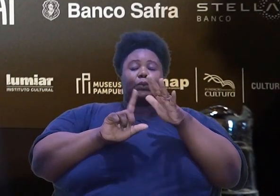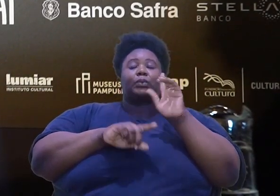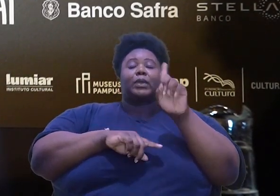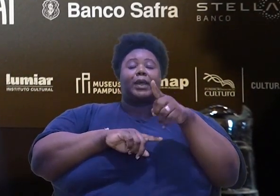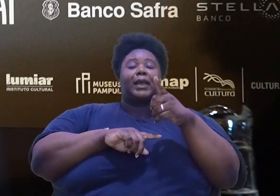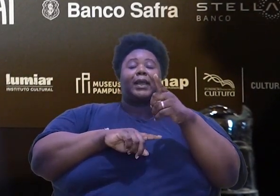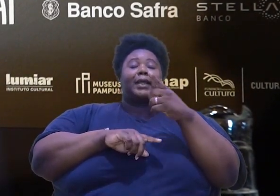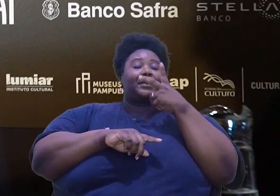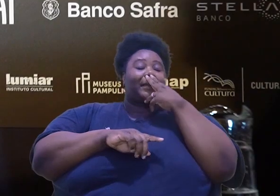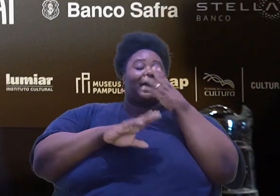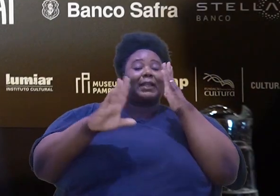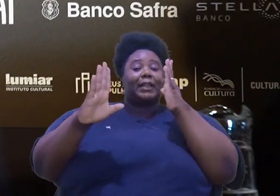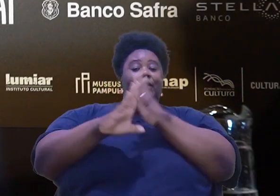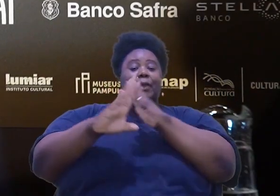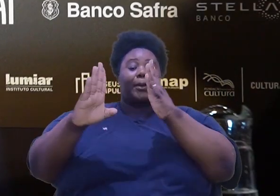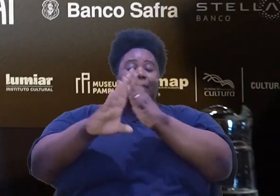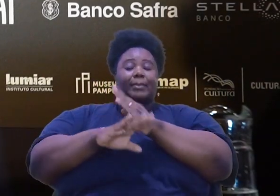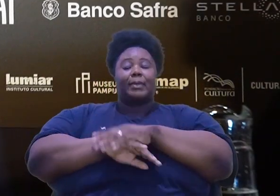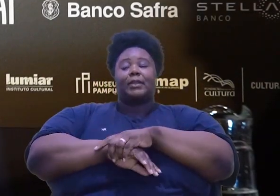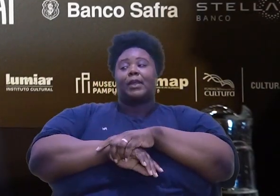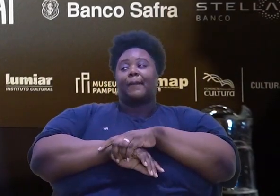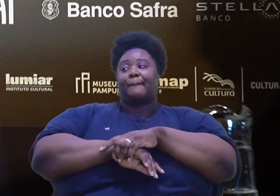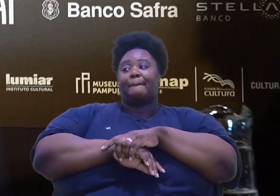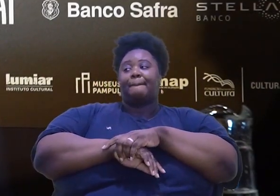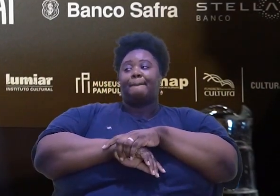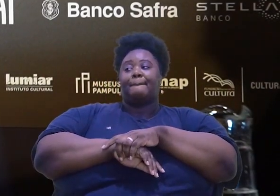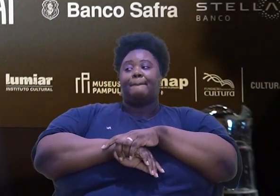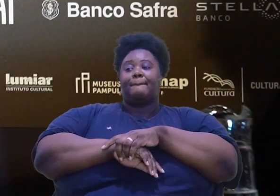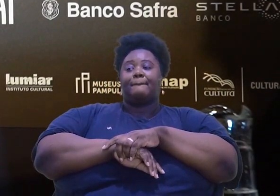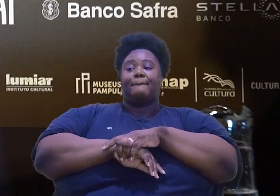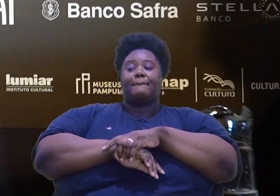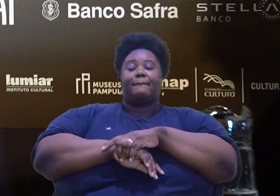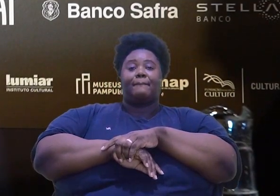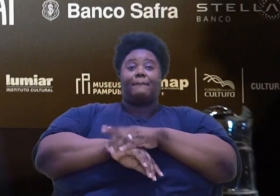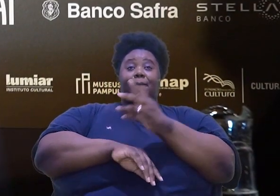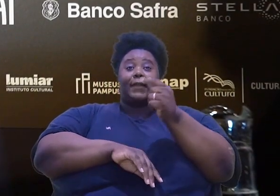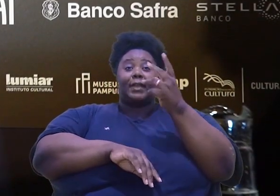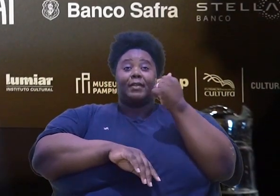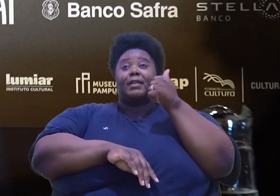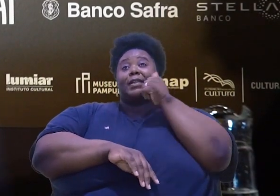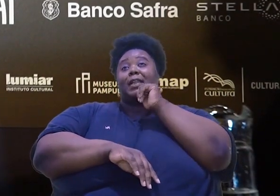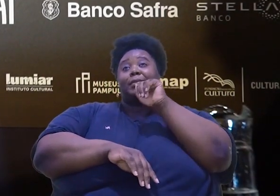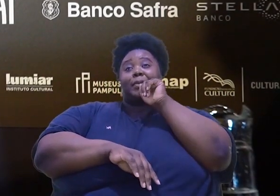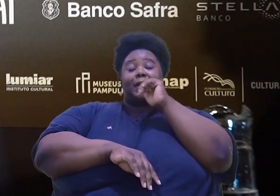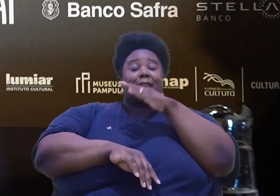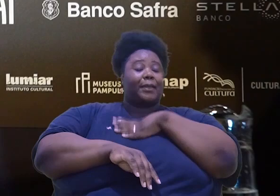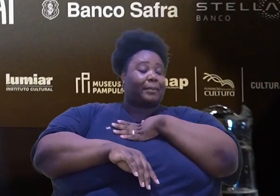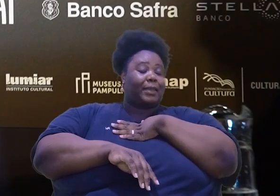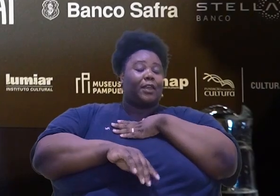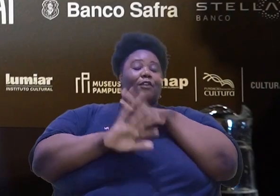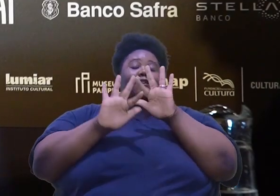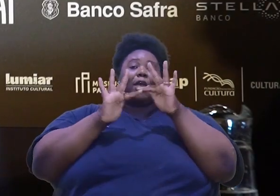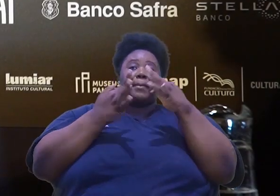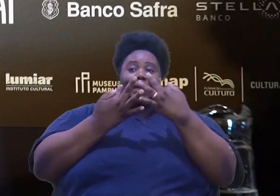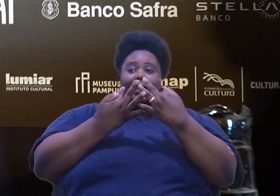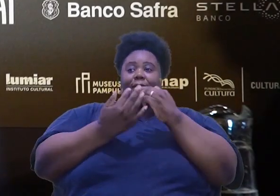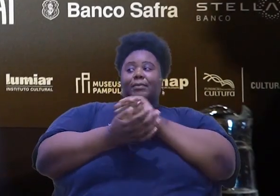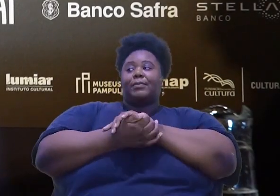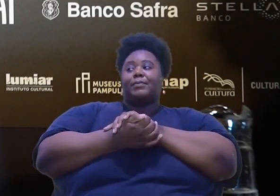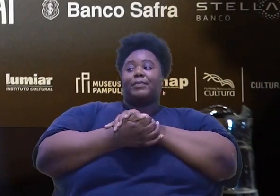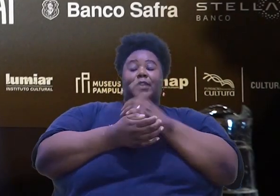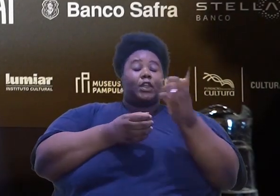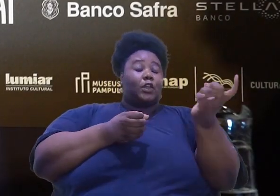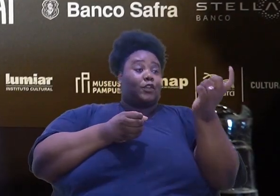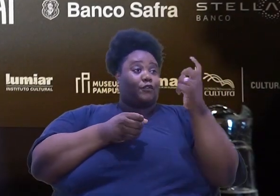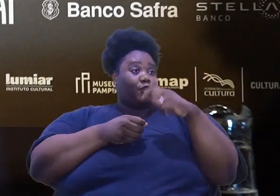me persegue desde as entranhas das mulheres de minha família. E,